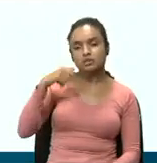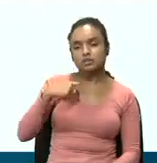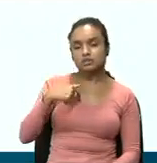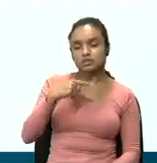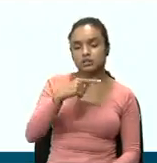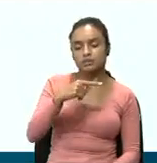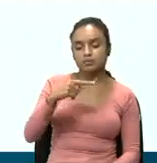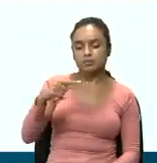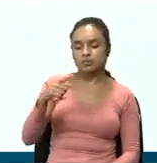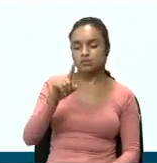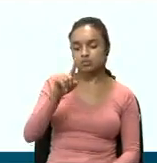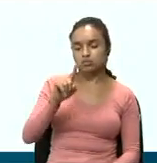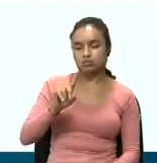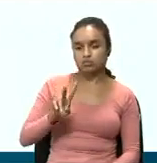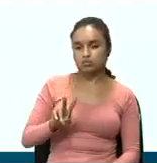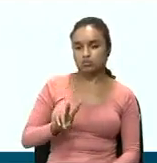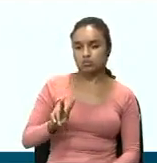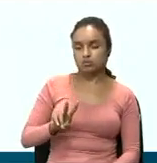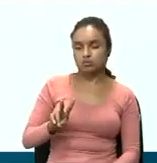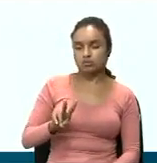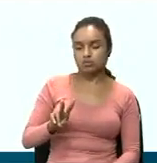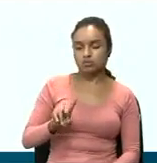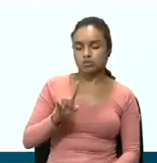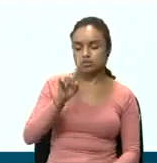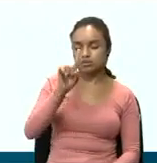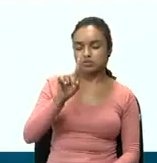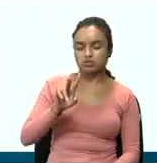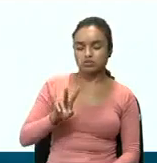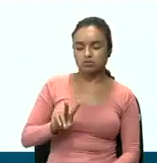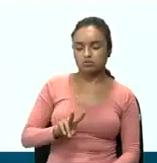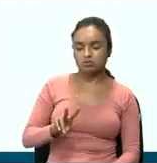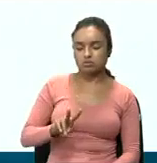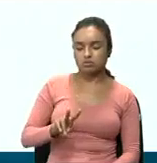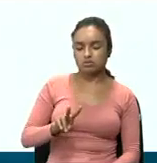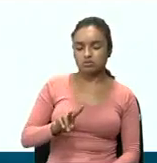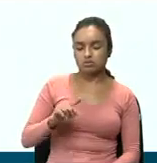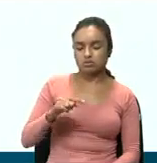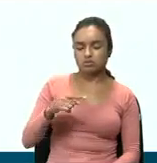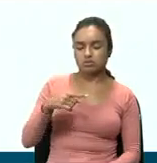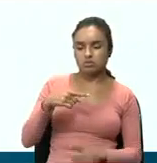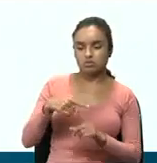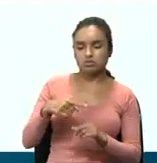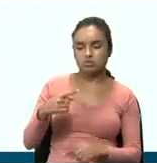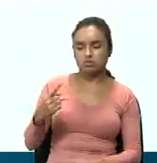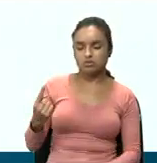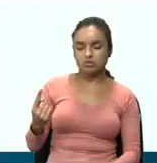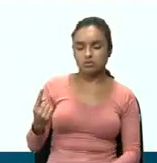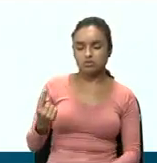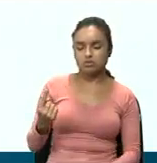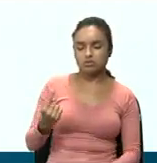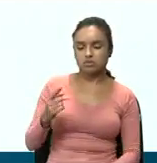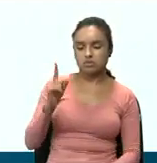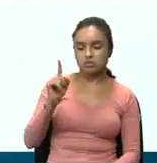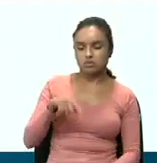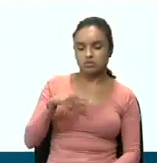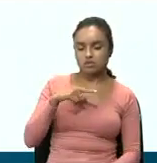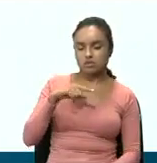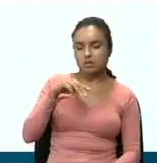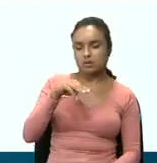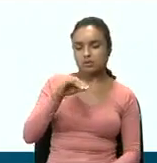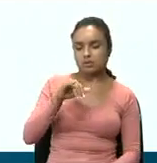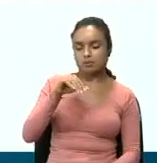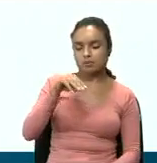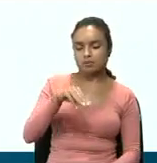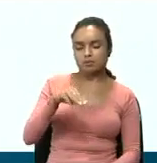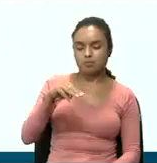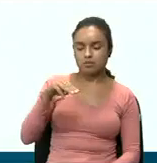Menos meio mais 1, vamos fazer aqui no cantinho no rascunho, menos meio mais 1, vou ter que tirar o mínimo